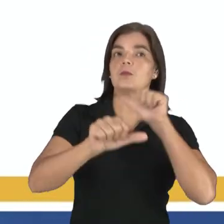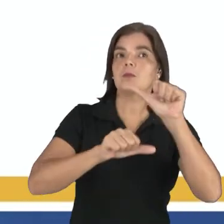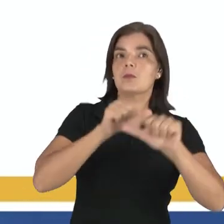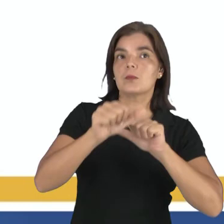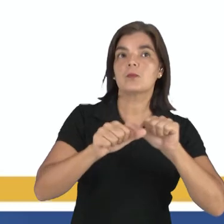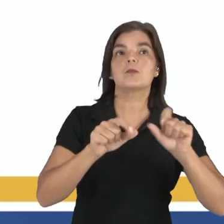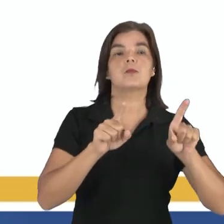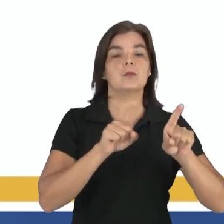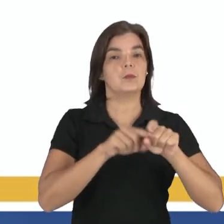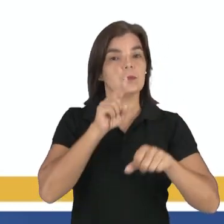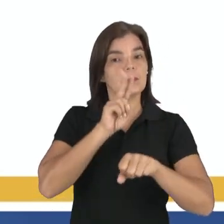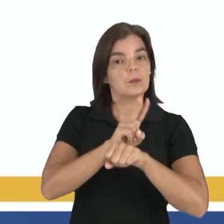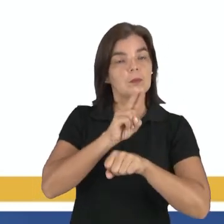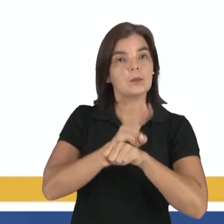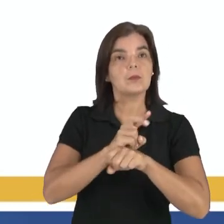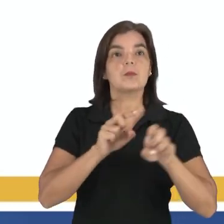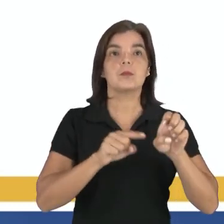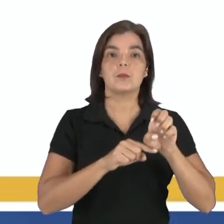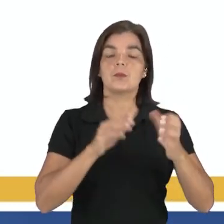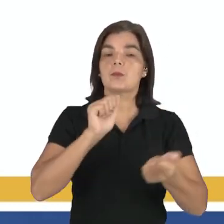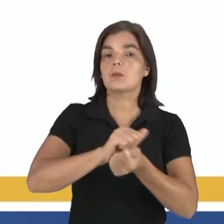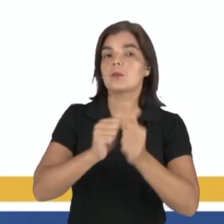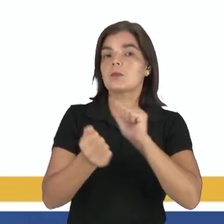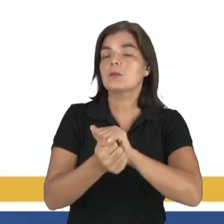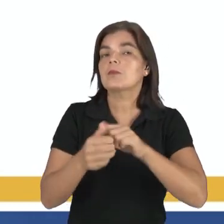a adaptação.